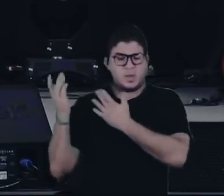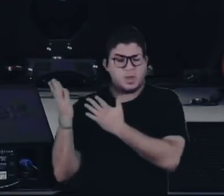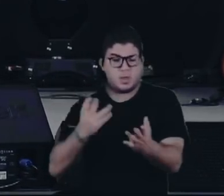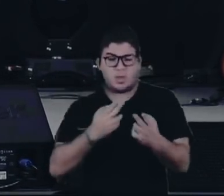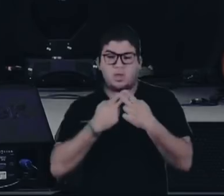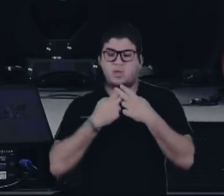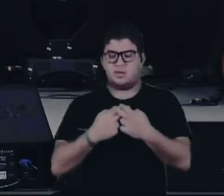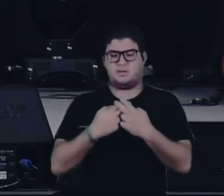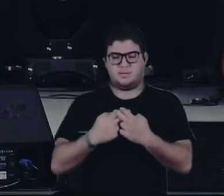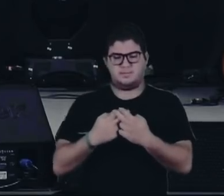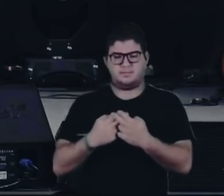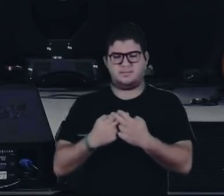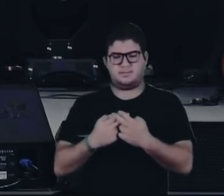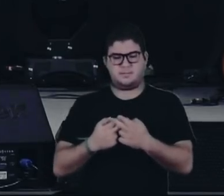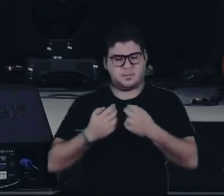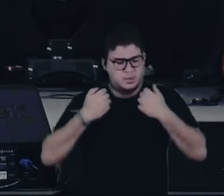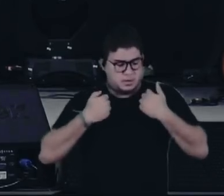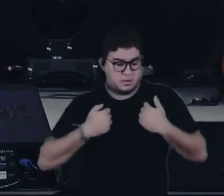Vista-me quando eu estiver nu.